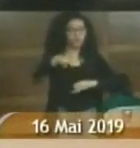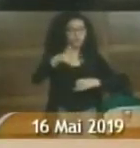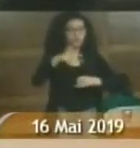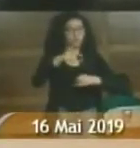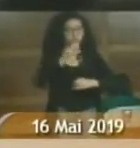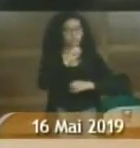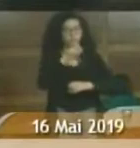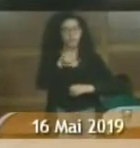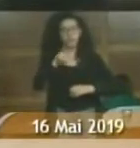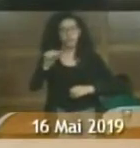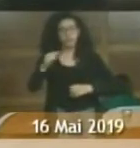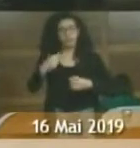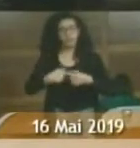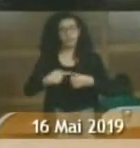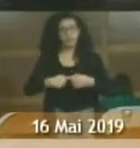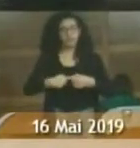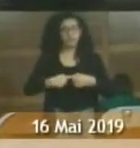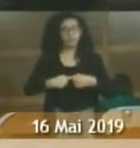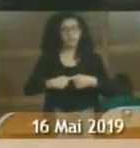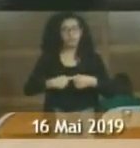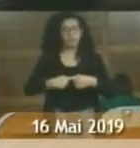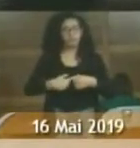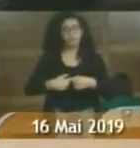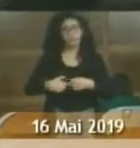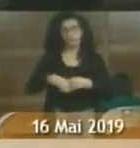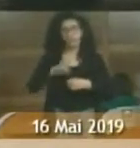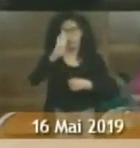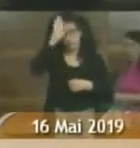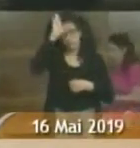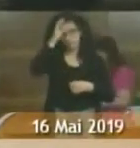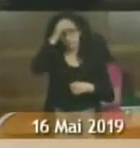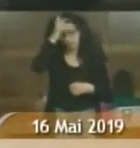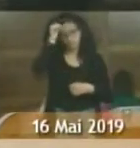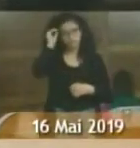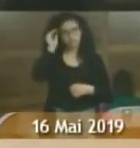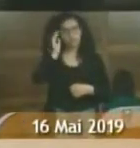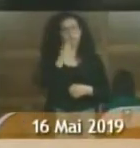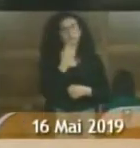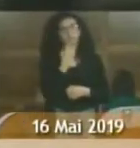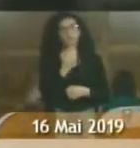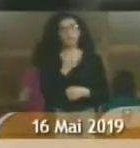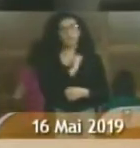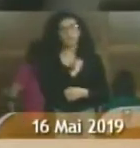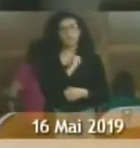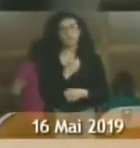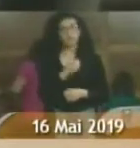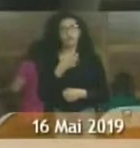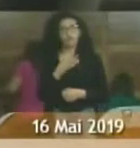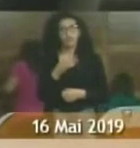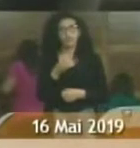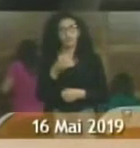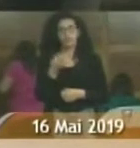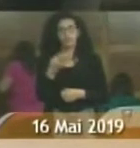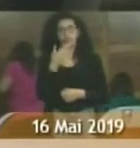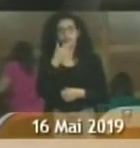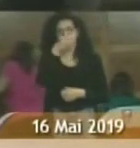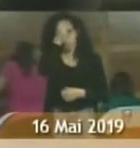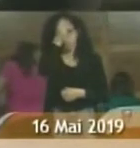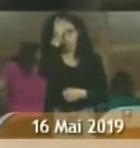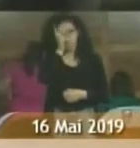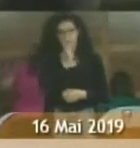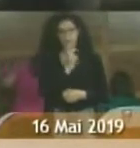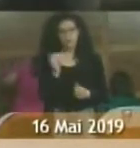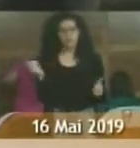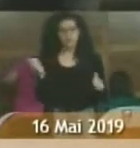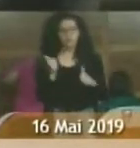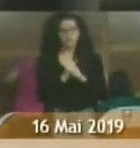localizado na rua Comandante Silvio Trilho, no bairro Balneário. Indicação número 1364, indicando ao prefeito municipal a